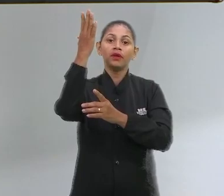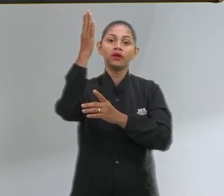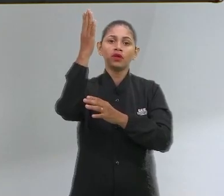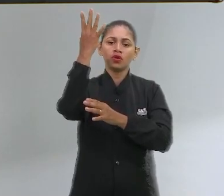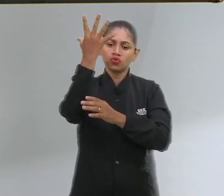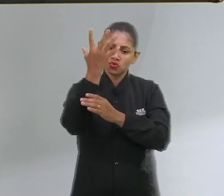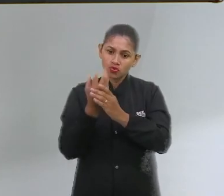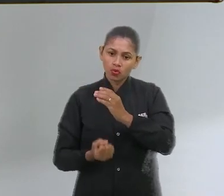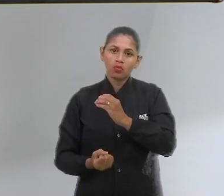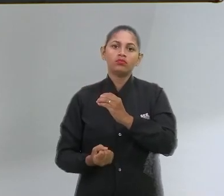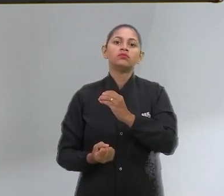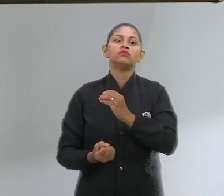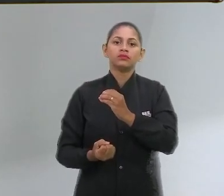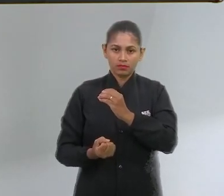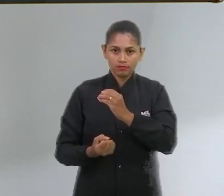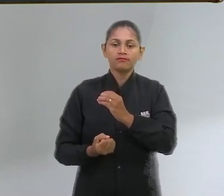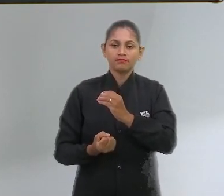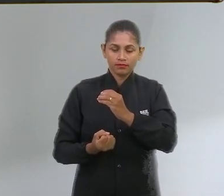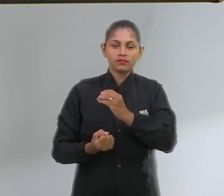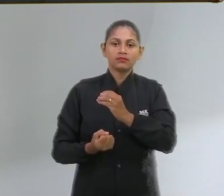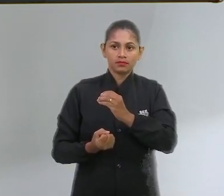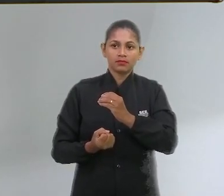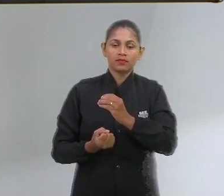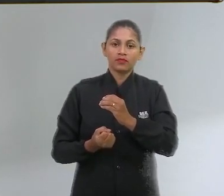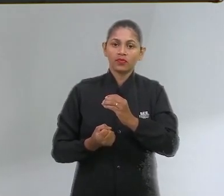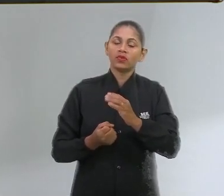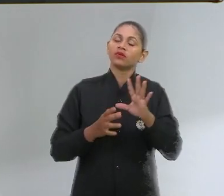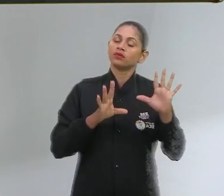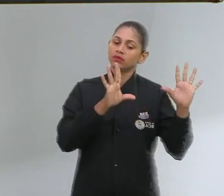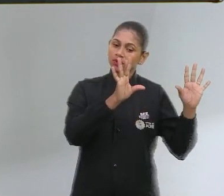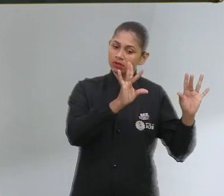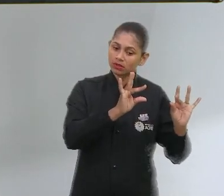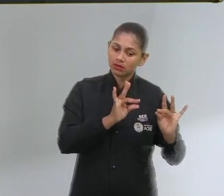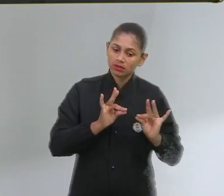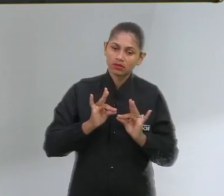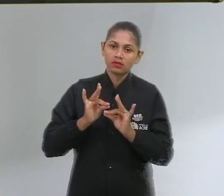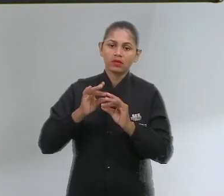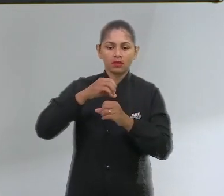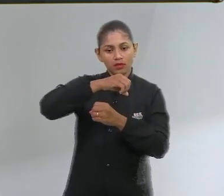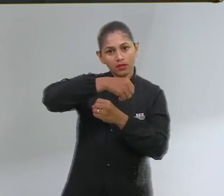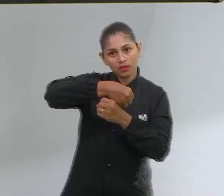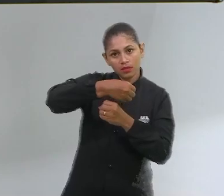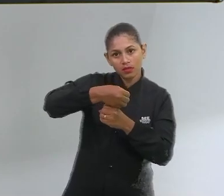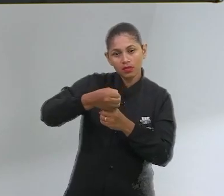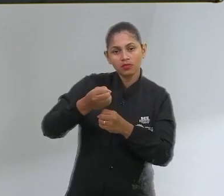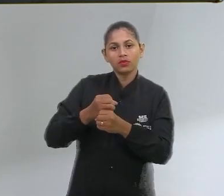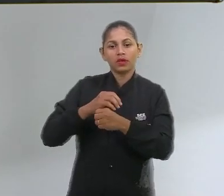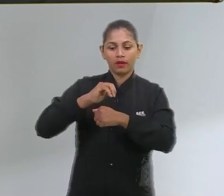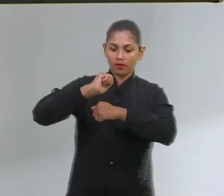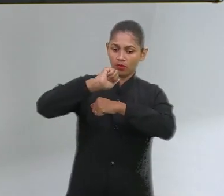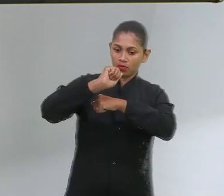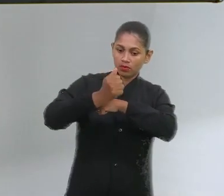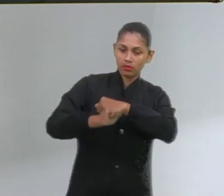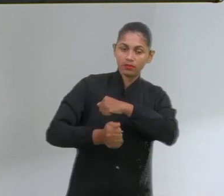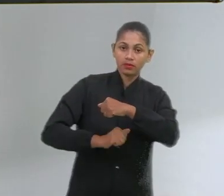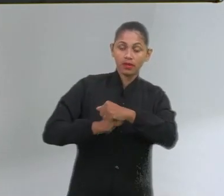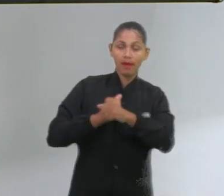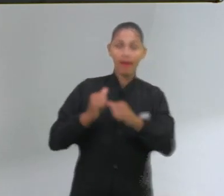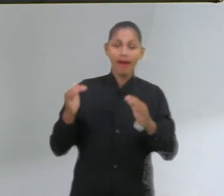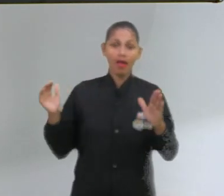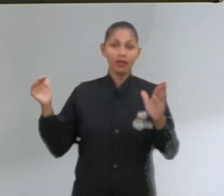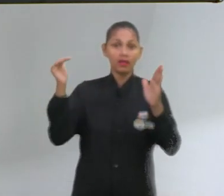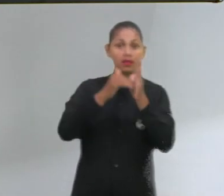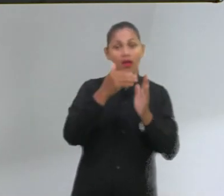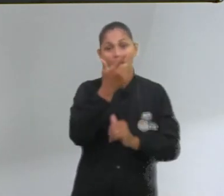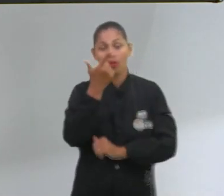grande expansão, essas estrelas elas vão carregar, essas moléculas vão carregar esses átomos até os outros planetas, como